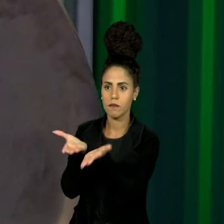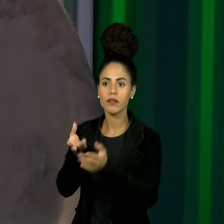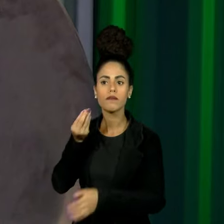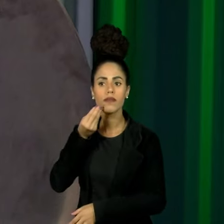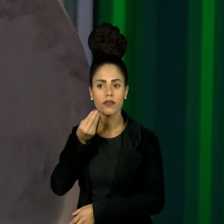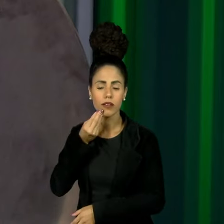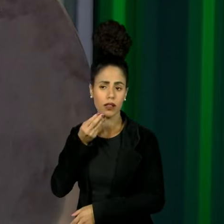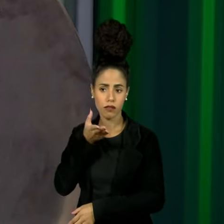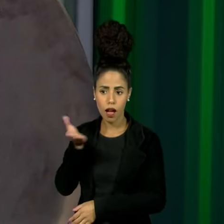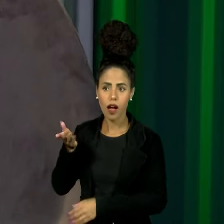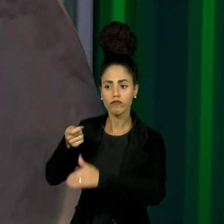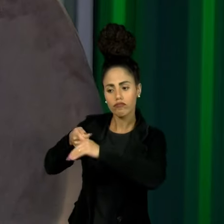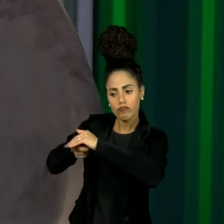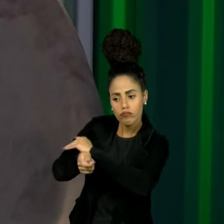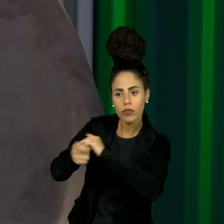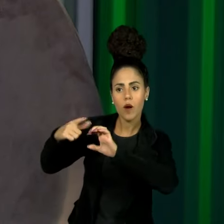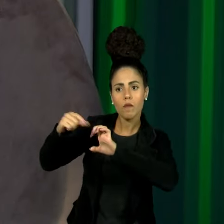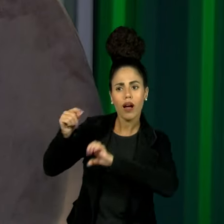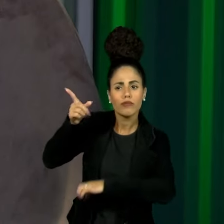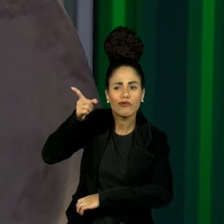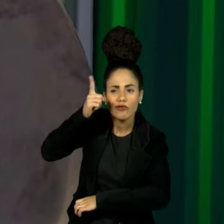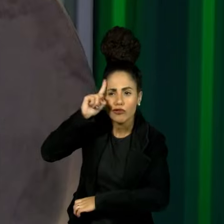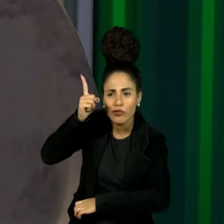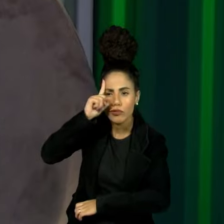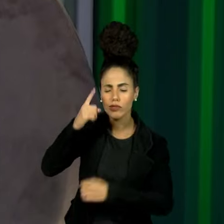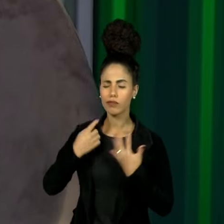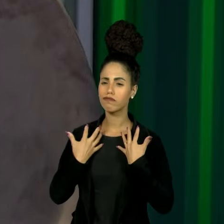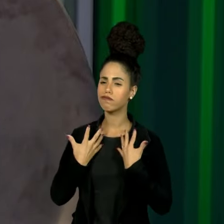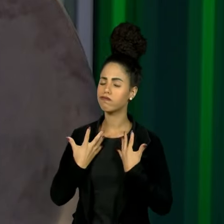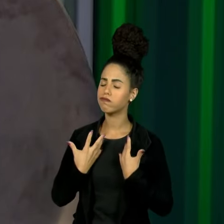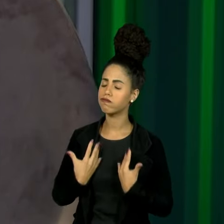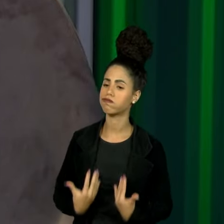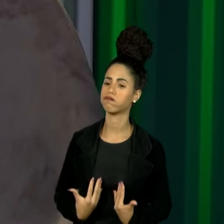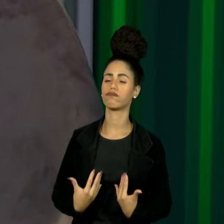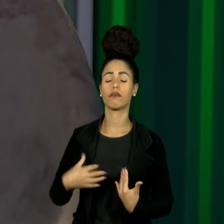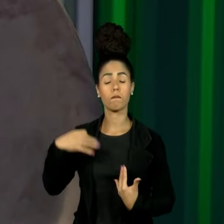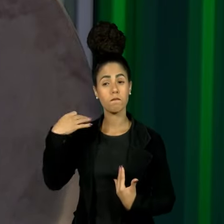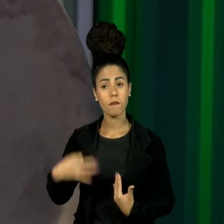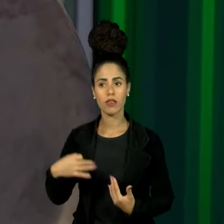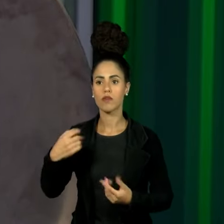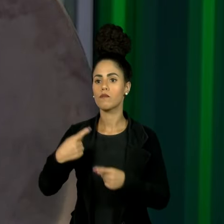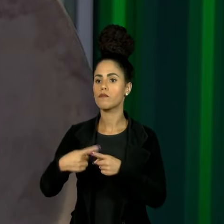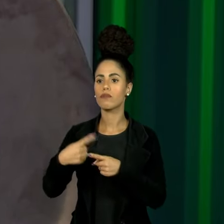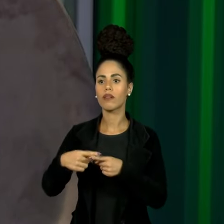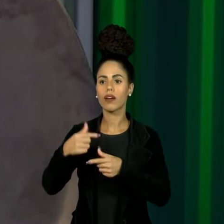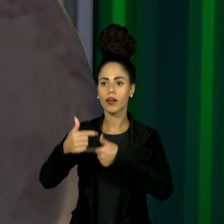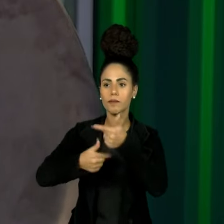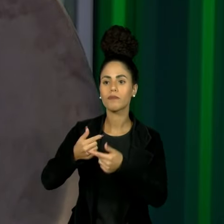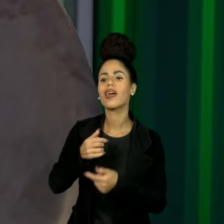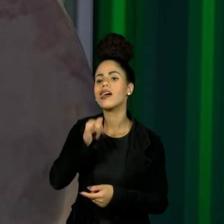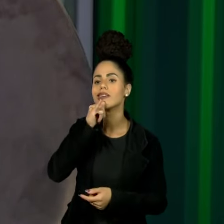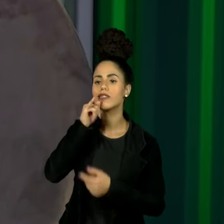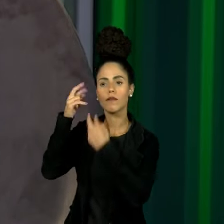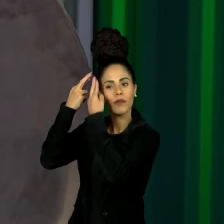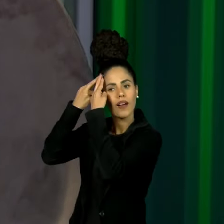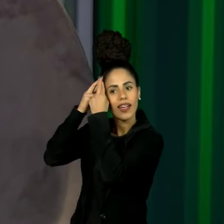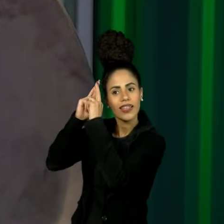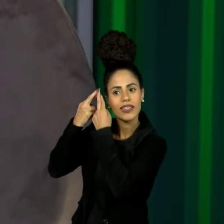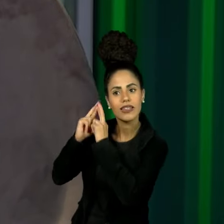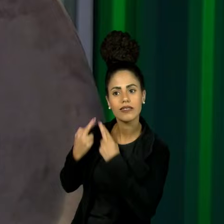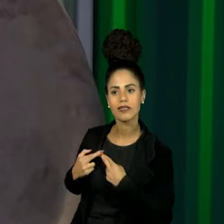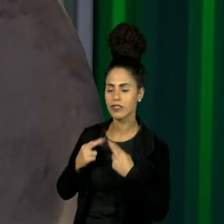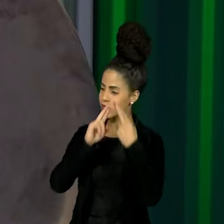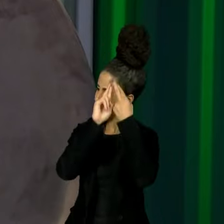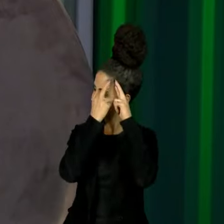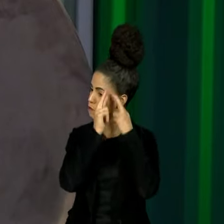o empreender no dia a dia é muito exaustivo, principalmente para trabalhadores informais, né? Transistas, trabalhadores de